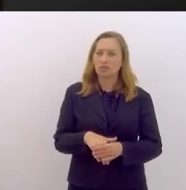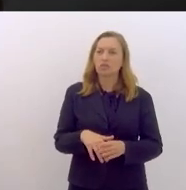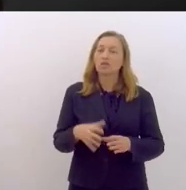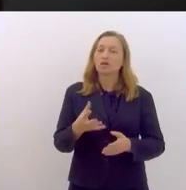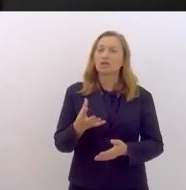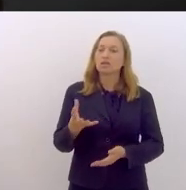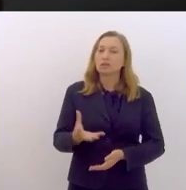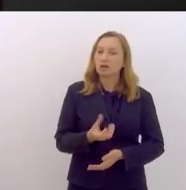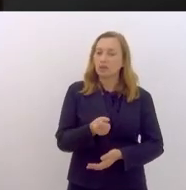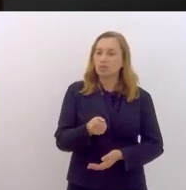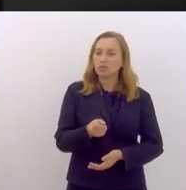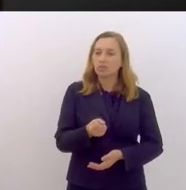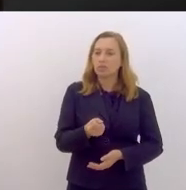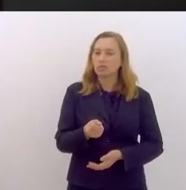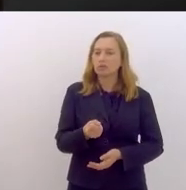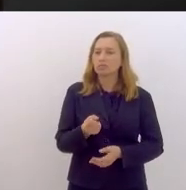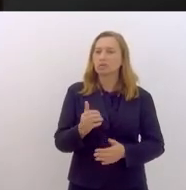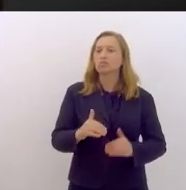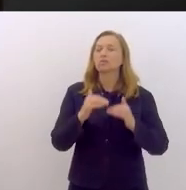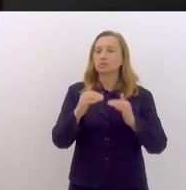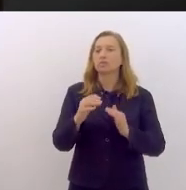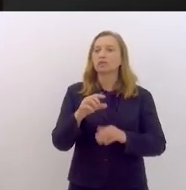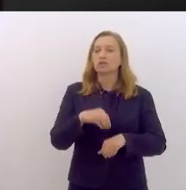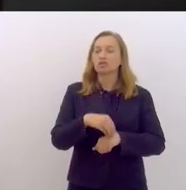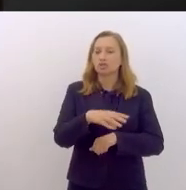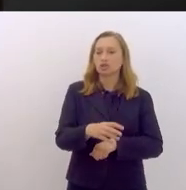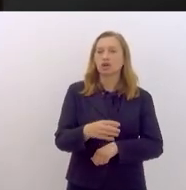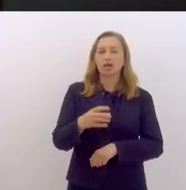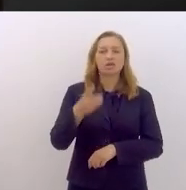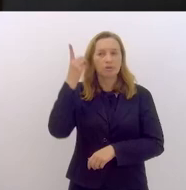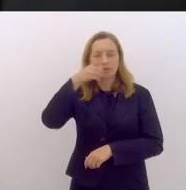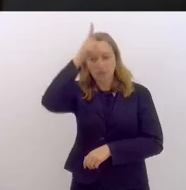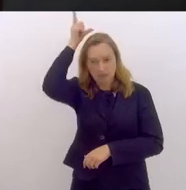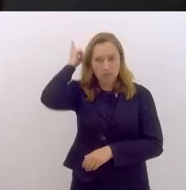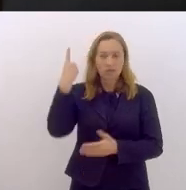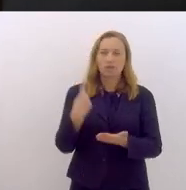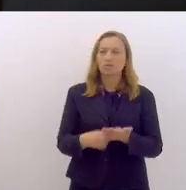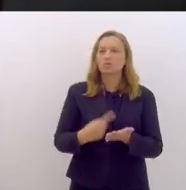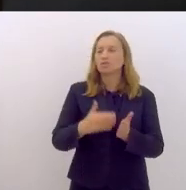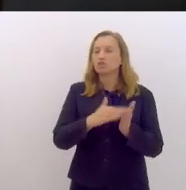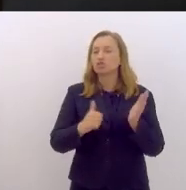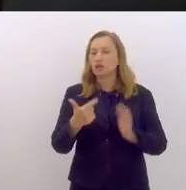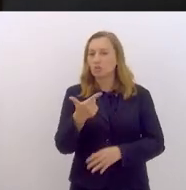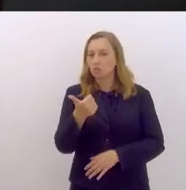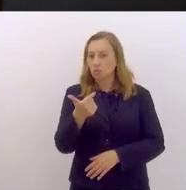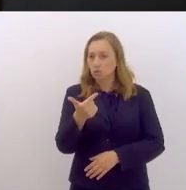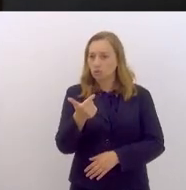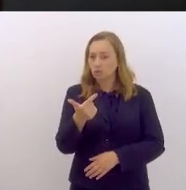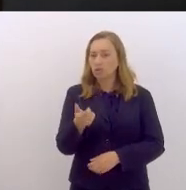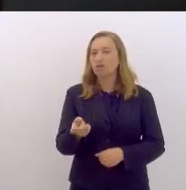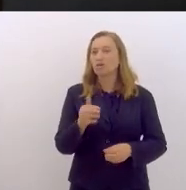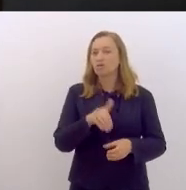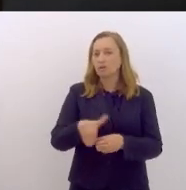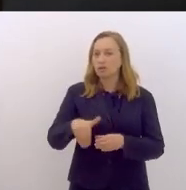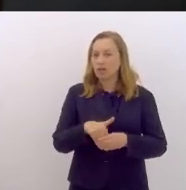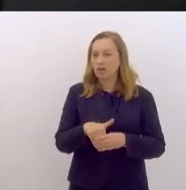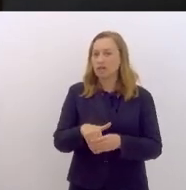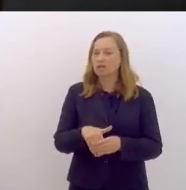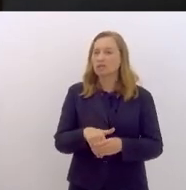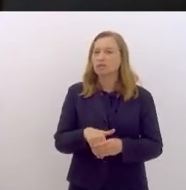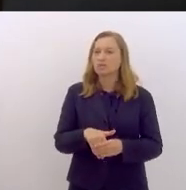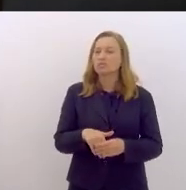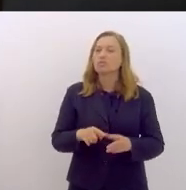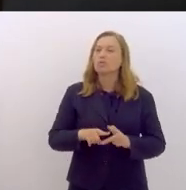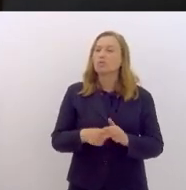salvo a supressão do destaque do Luiz Paulo. Então, a gente acordou aqui de tirar o 12 e vamos votar com